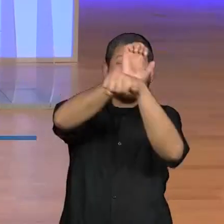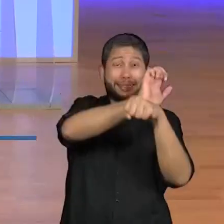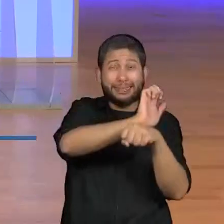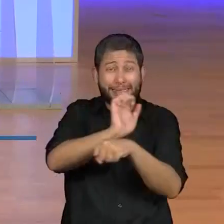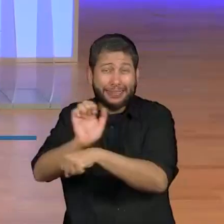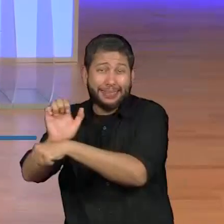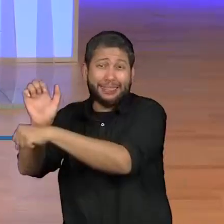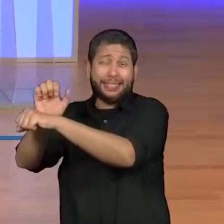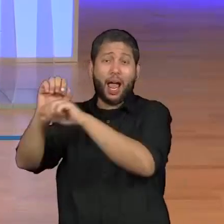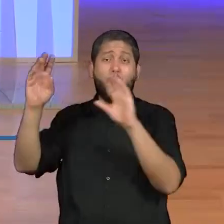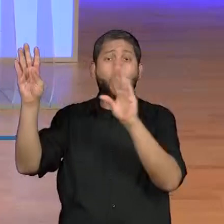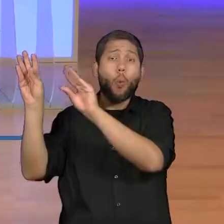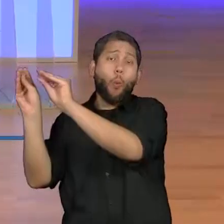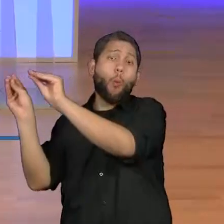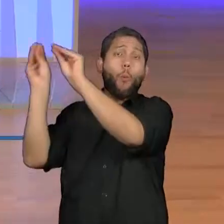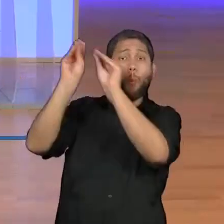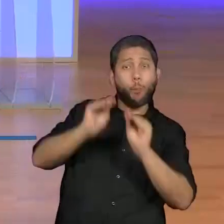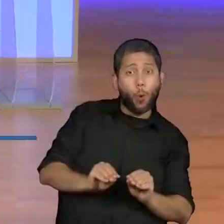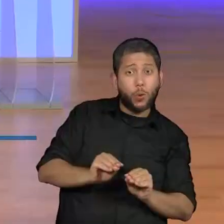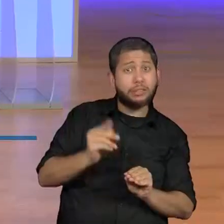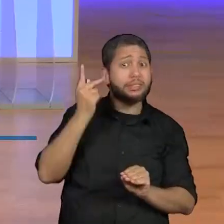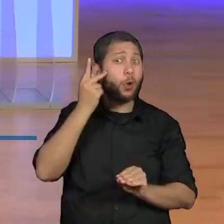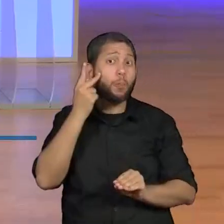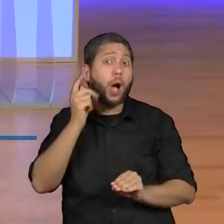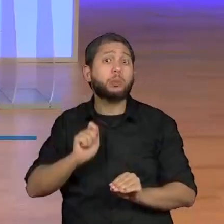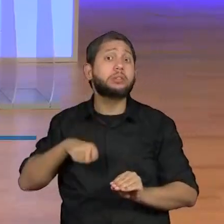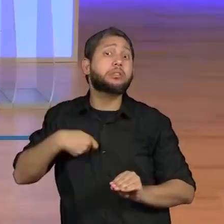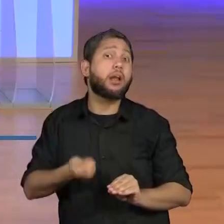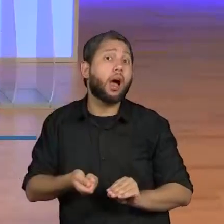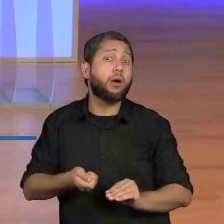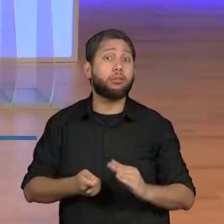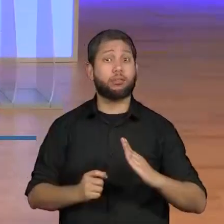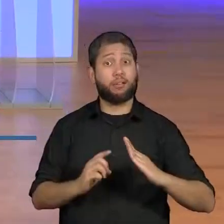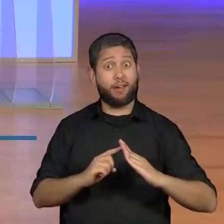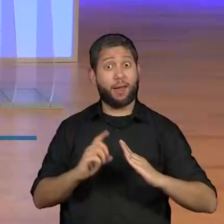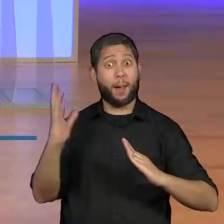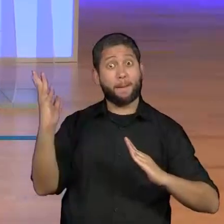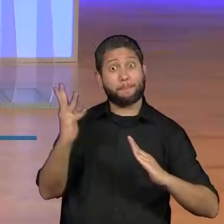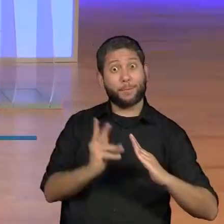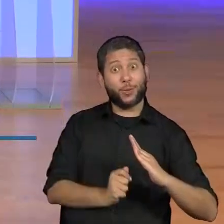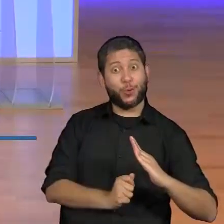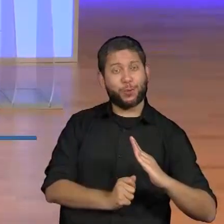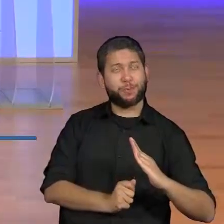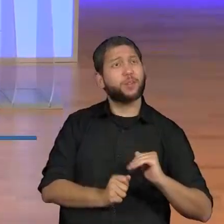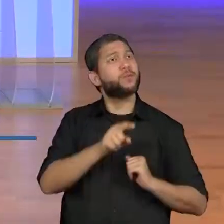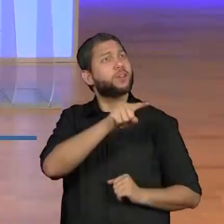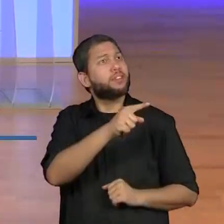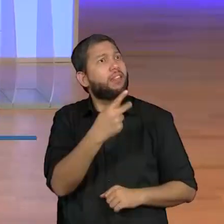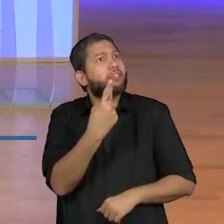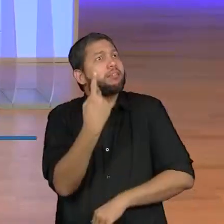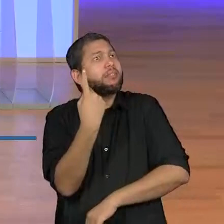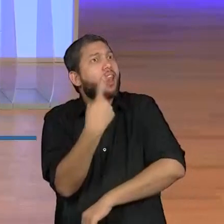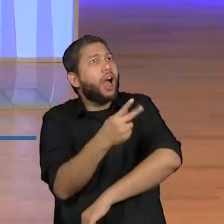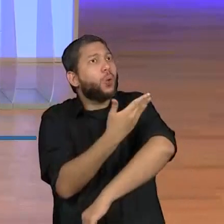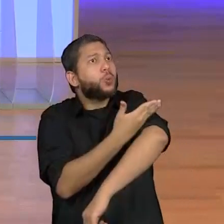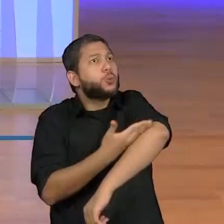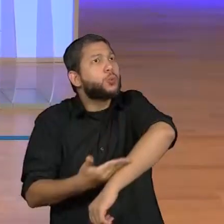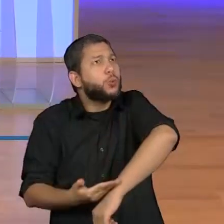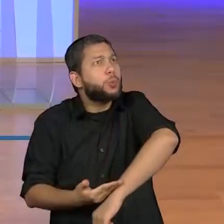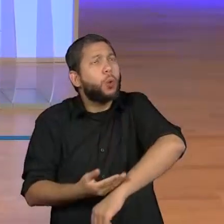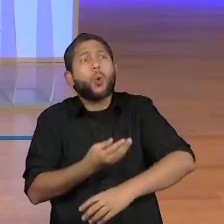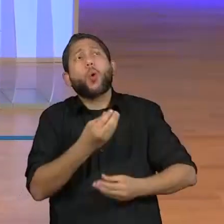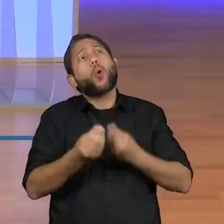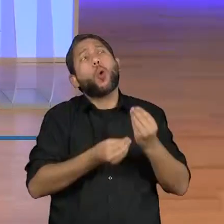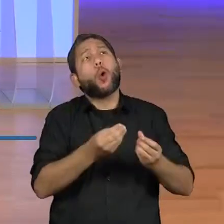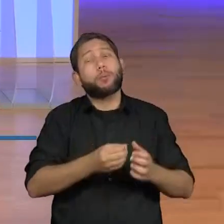pessoa migra de um estado para o outro, ela traz as suas culturas, né, professora? Você migrou da onde para cá?